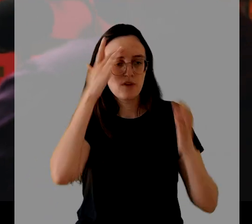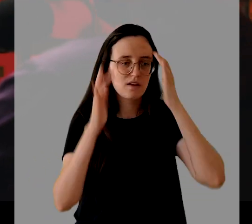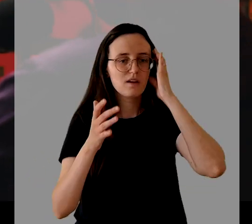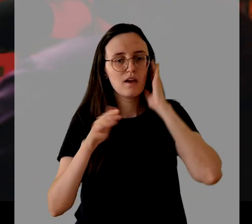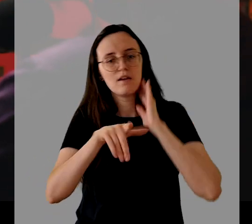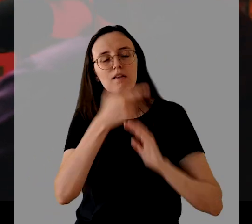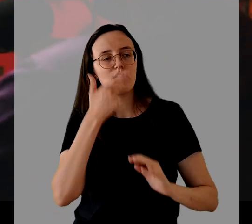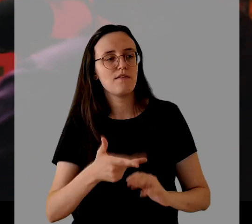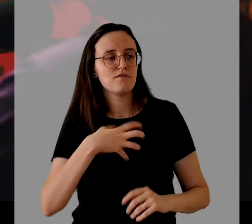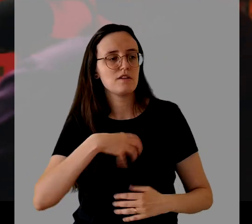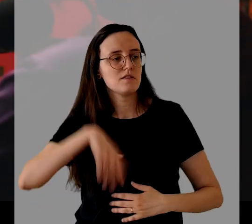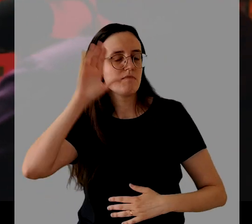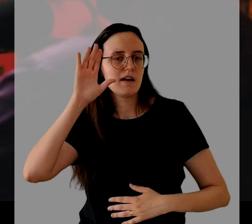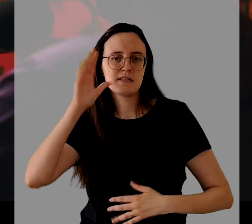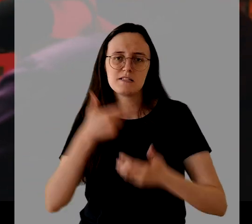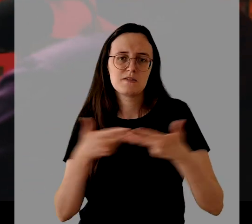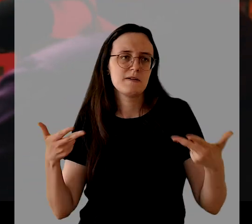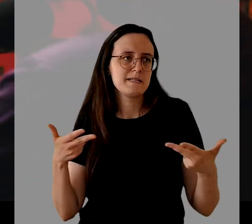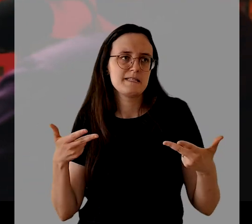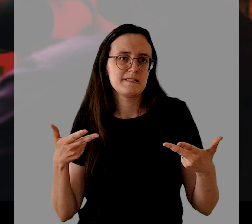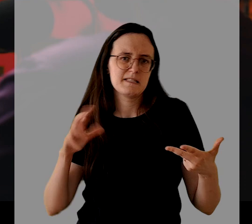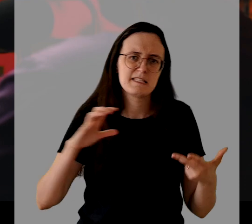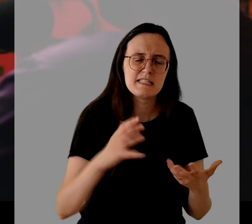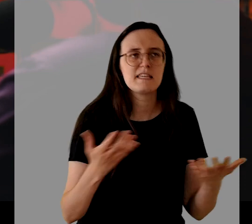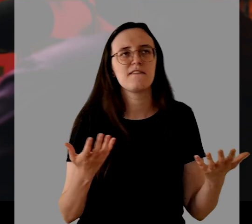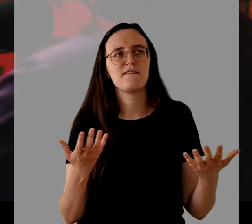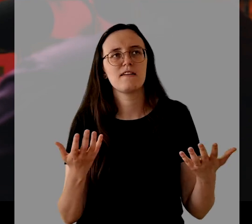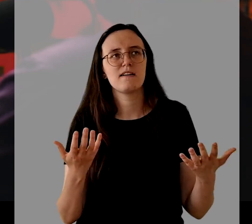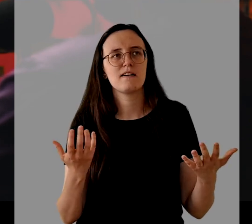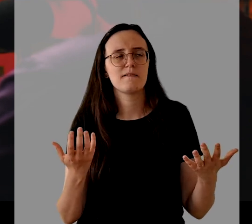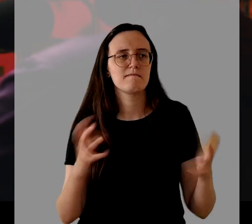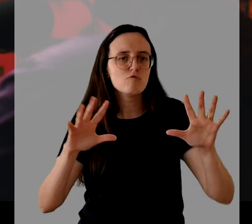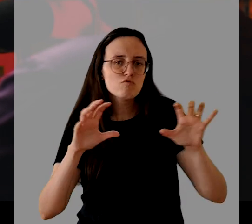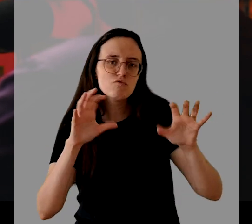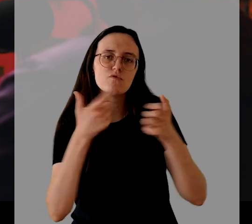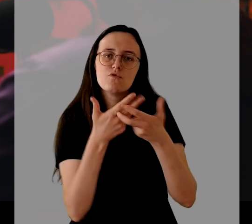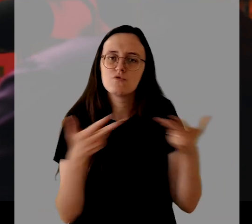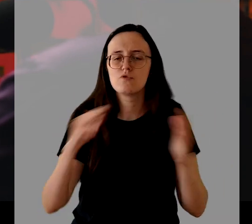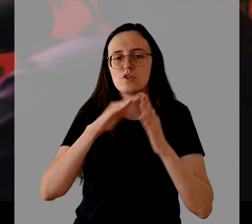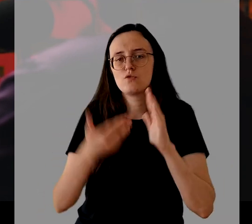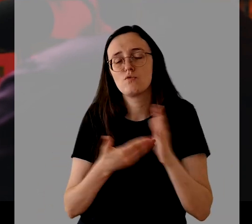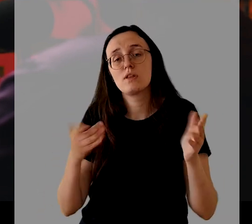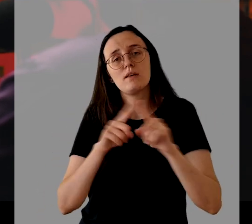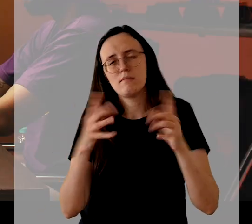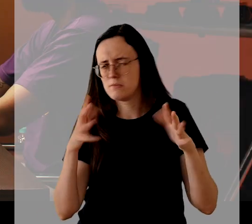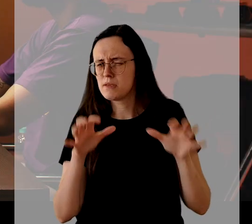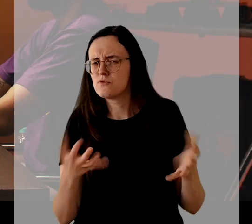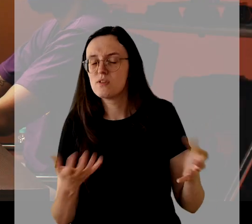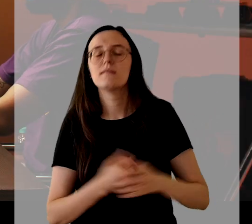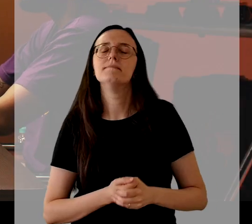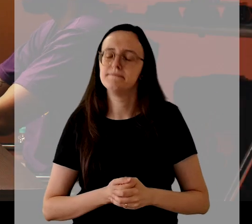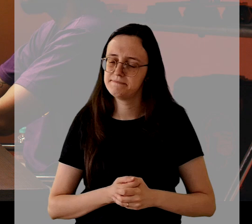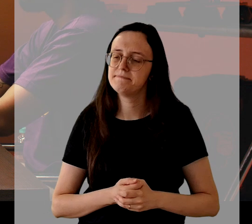não sei, a pessoa está falando de uma maneira um pouquinho mais agressiva... como que está sendo captada, direcionamento, essas coisas,